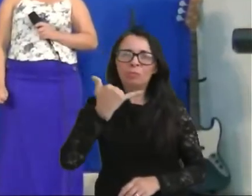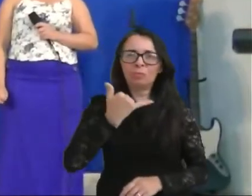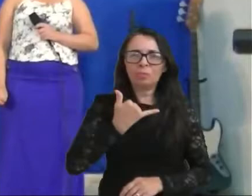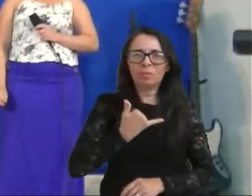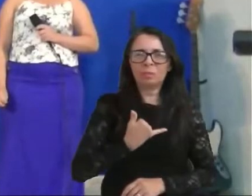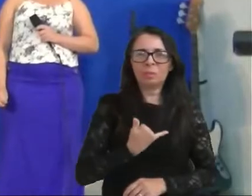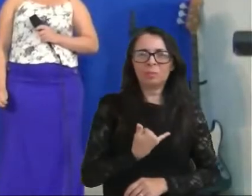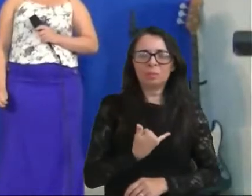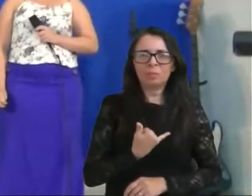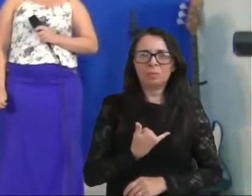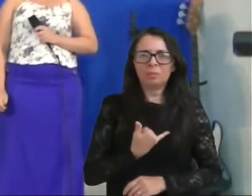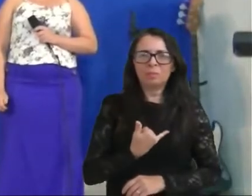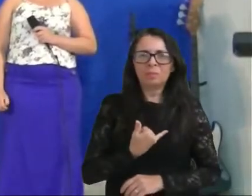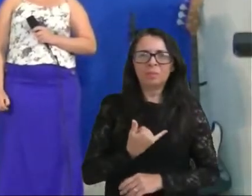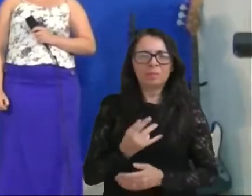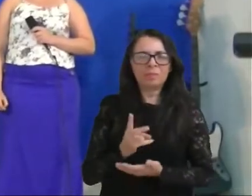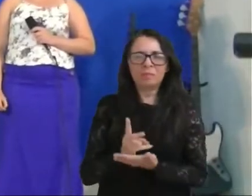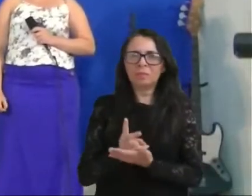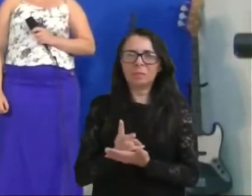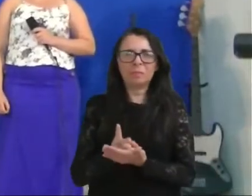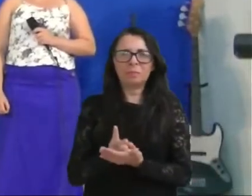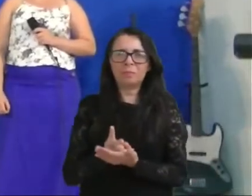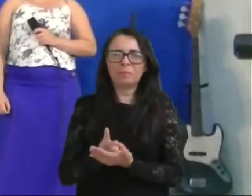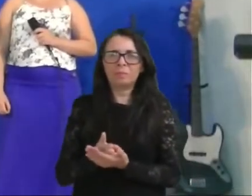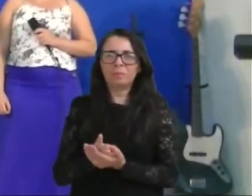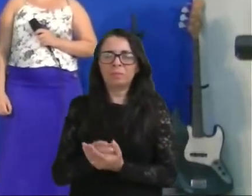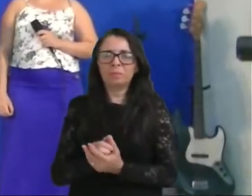Senhor, escudo e proteção.